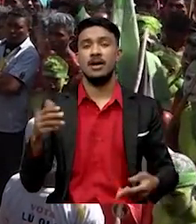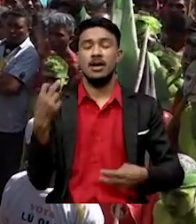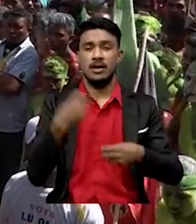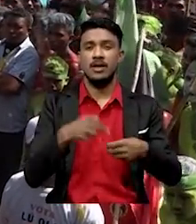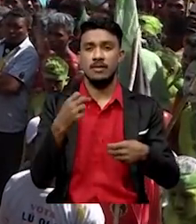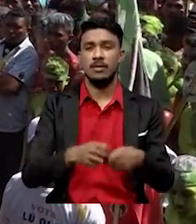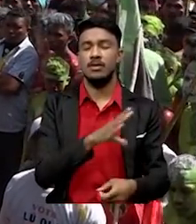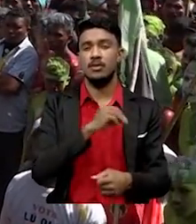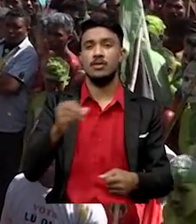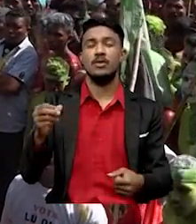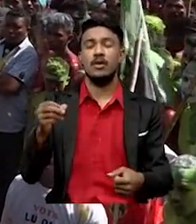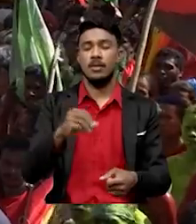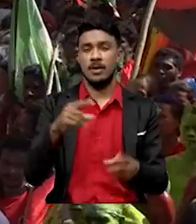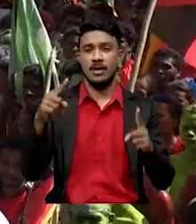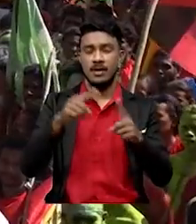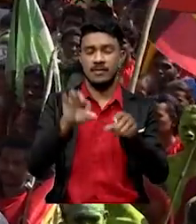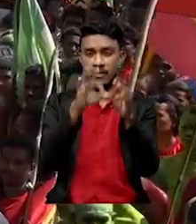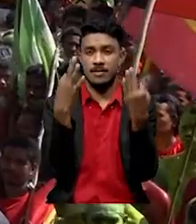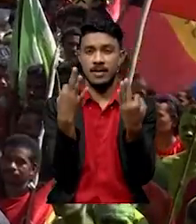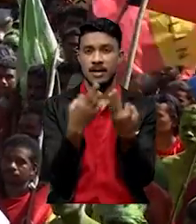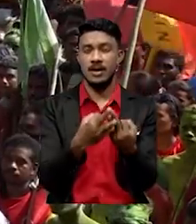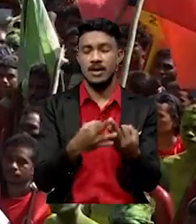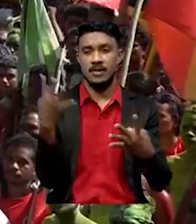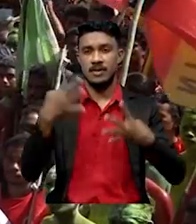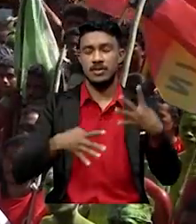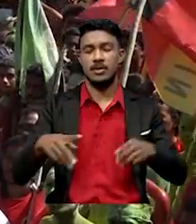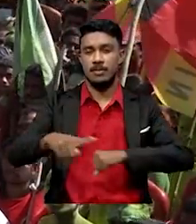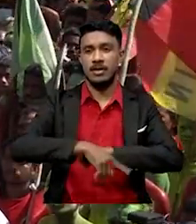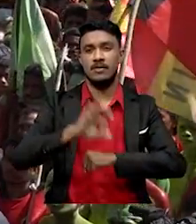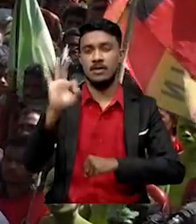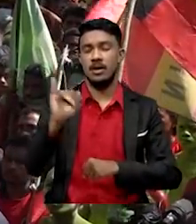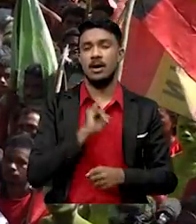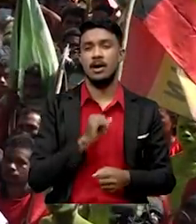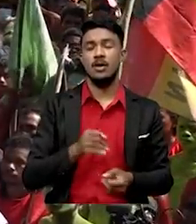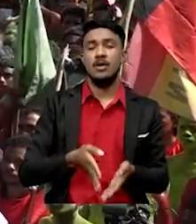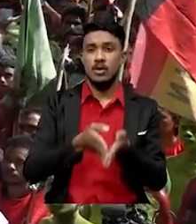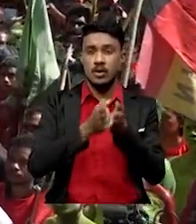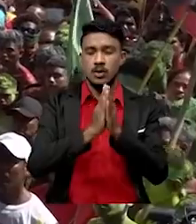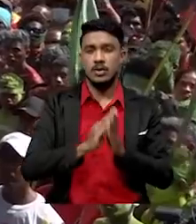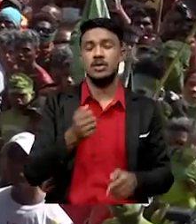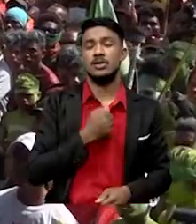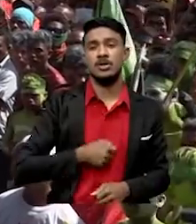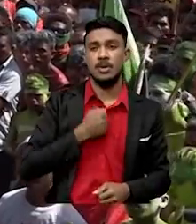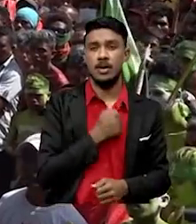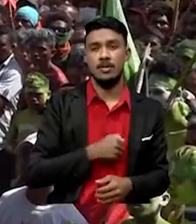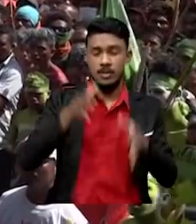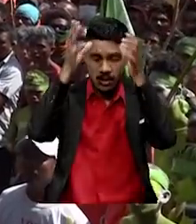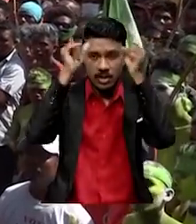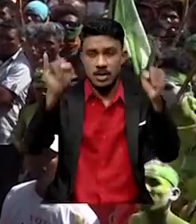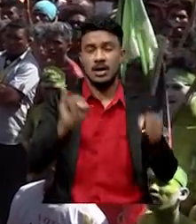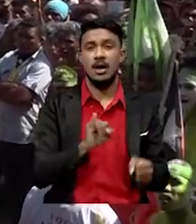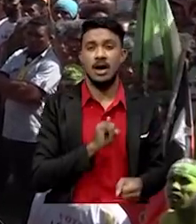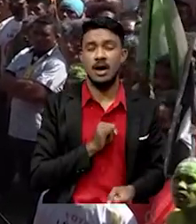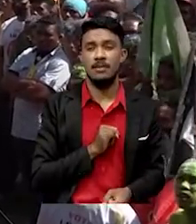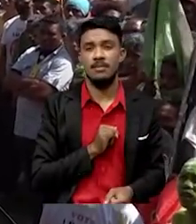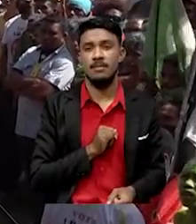toma ne ema preteli. Ha husu desculpa ba presidente ba primeira volta. Ami apoio general